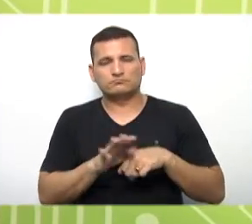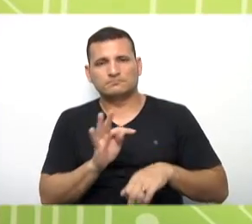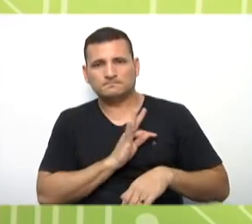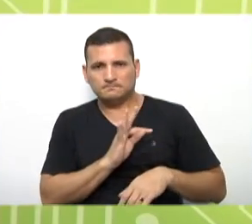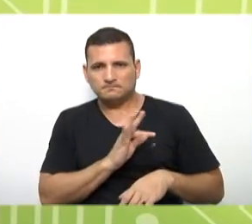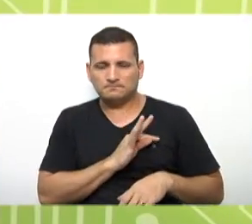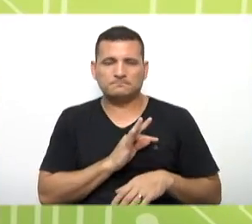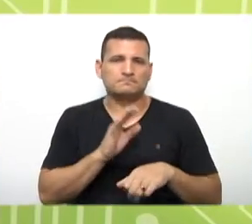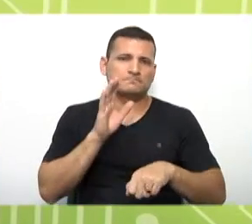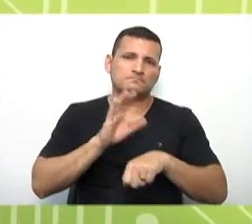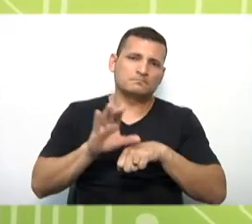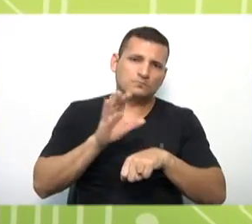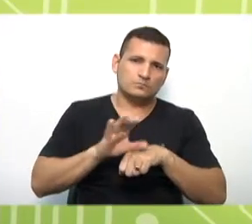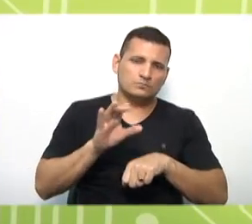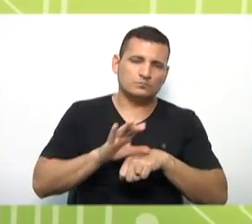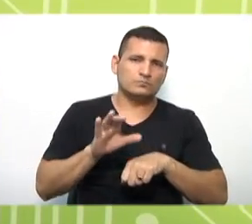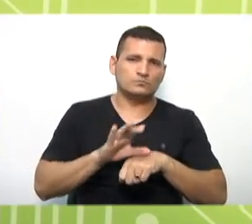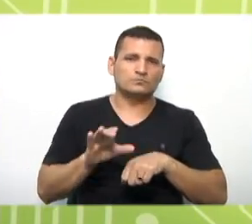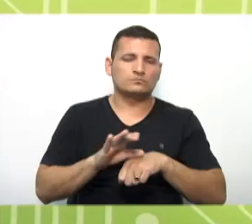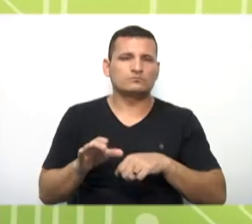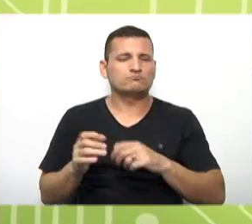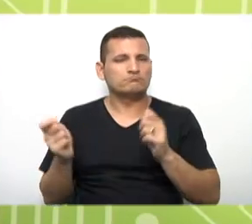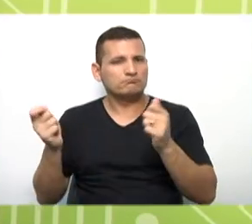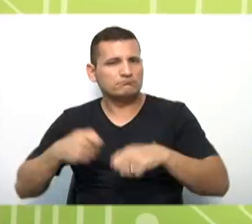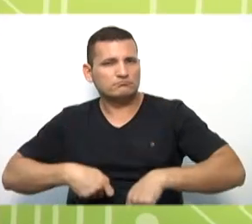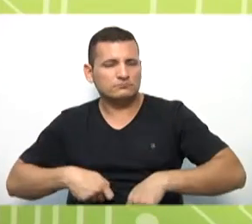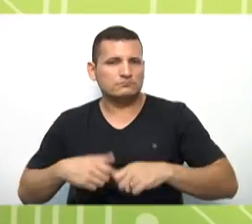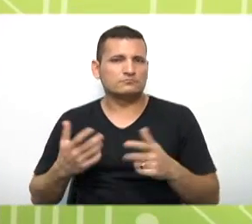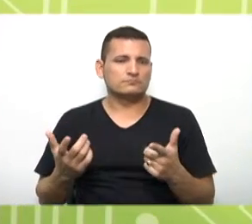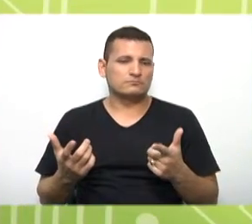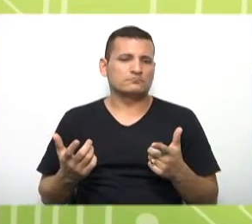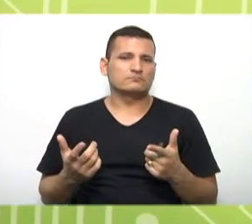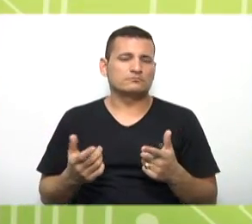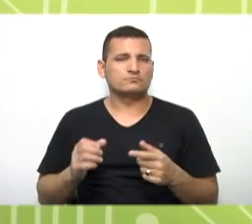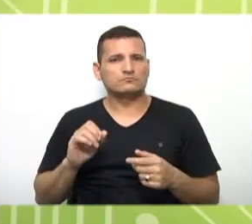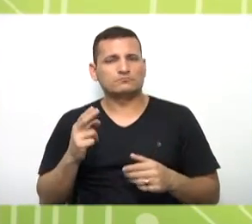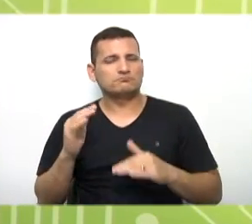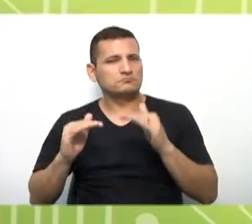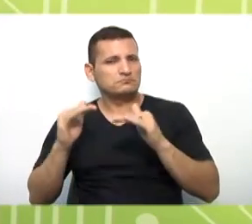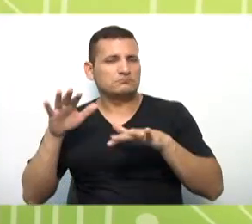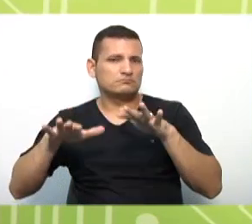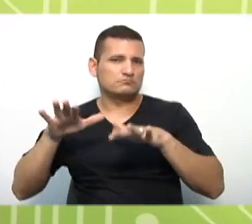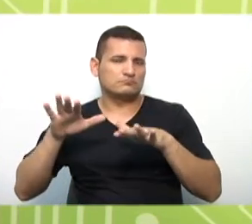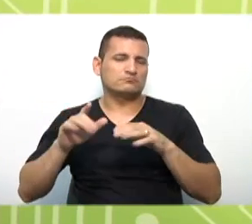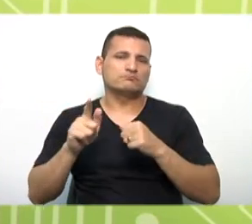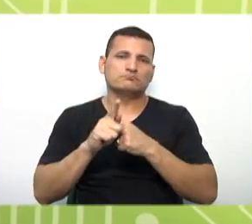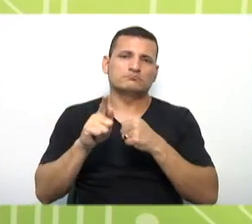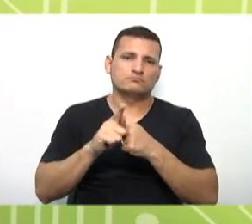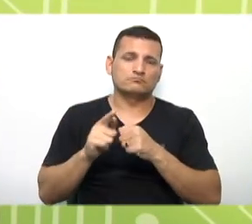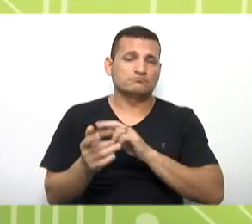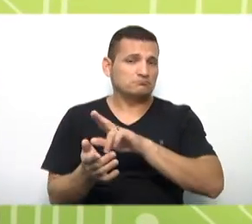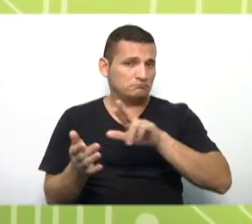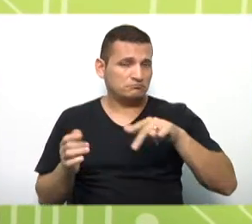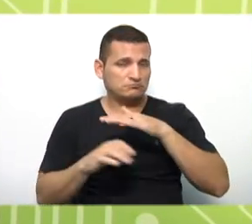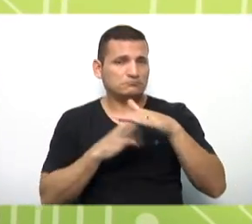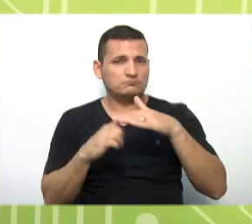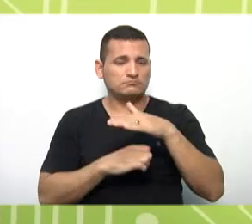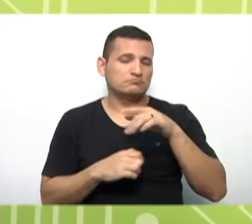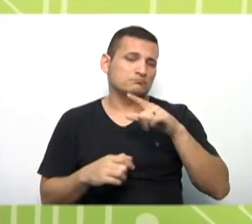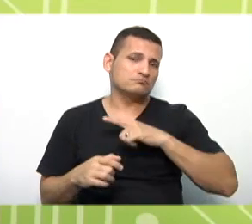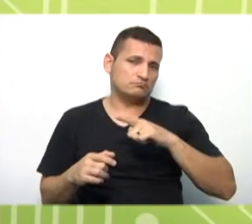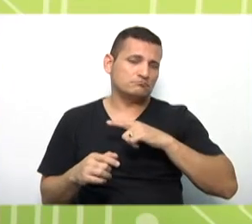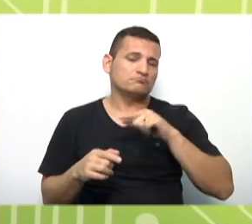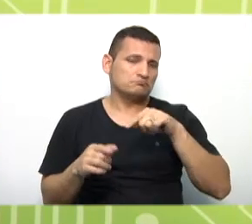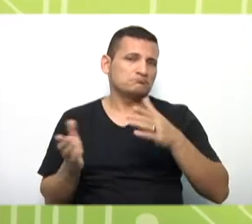qualificação, ou às vezes, dependendo do nível que a pessoa está, uma graduação. Várias organizações trabalham com esses tipos